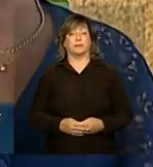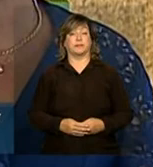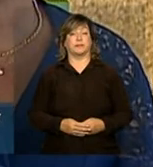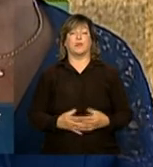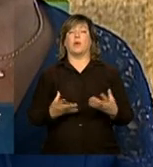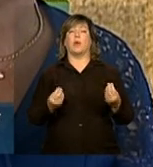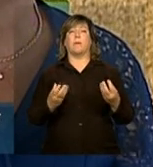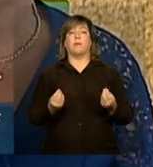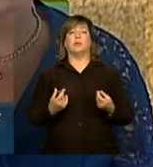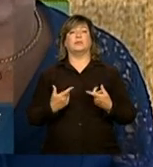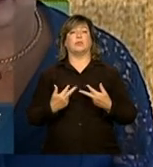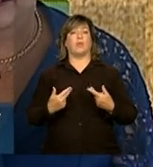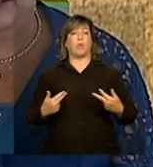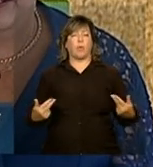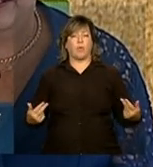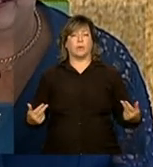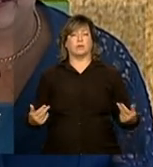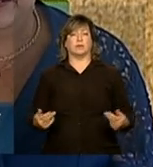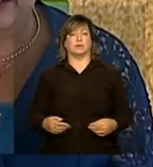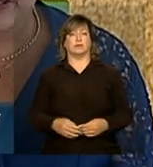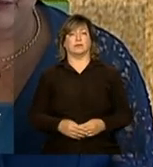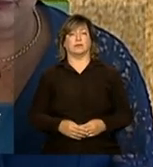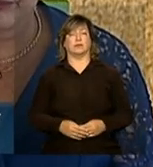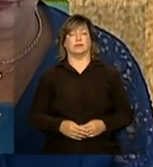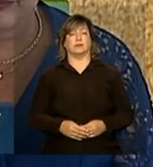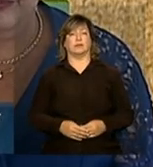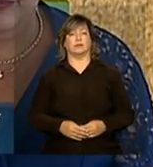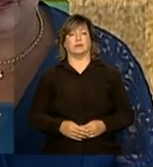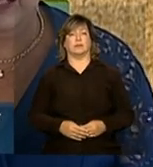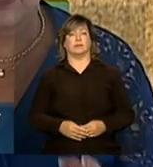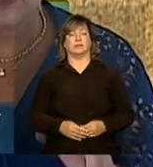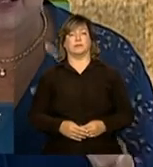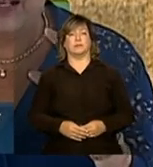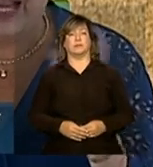muitas coisas se